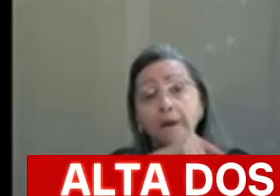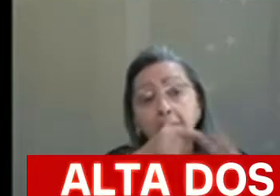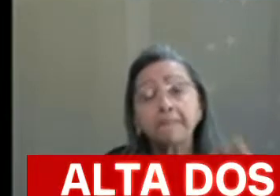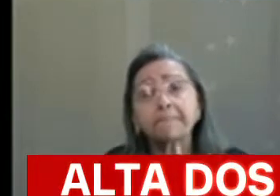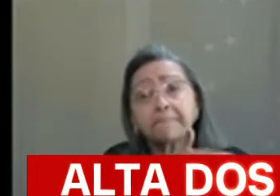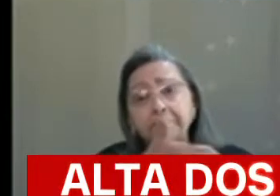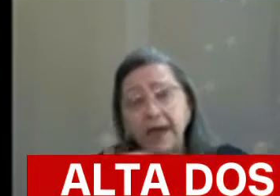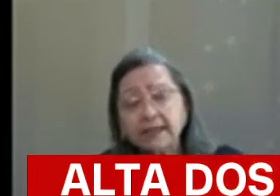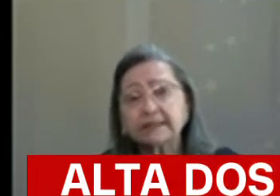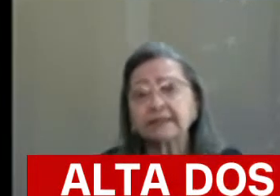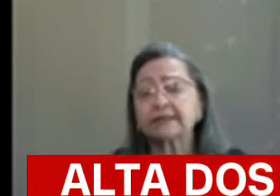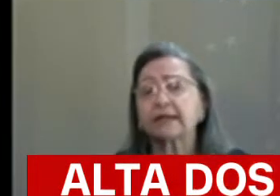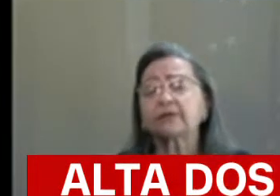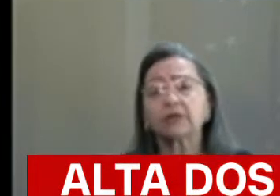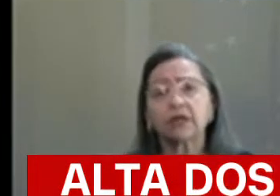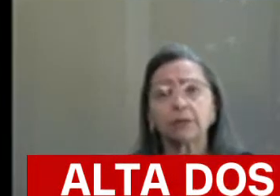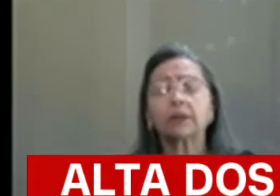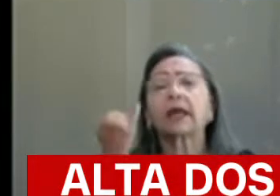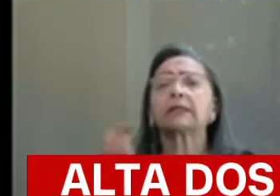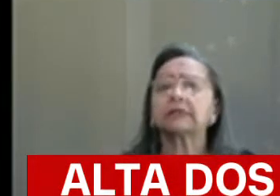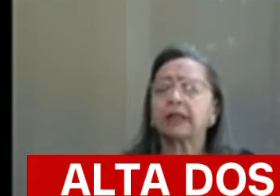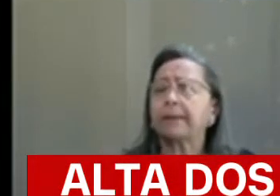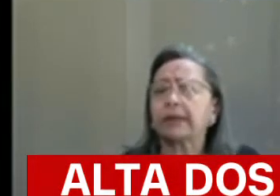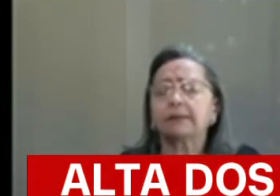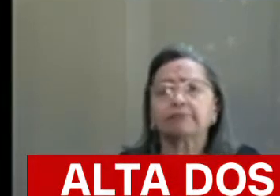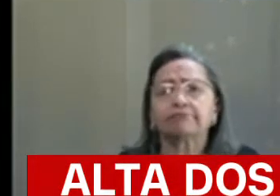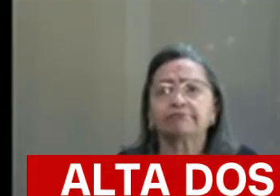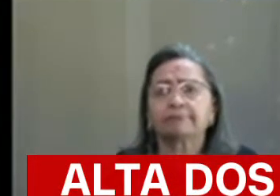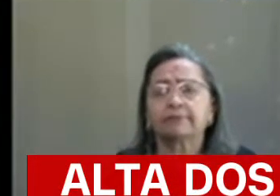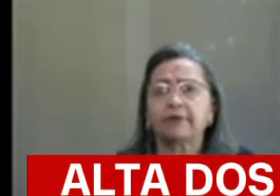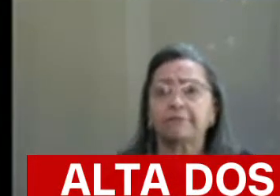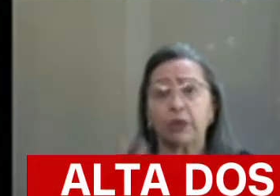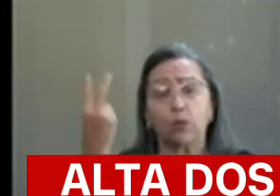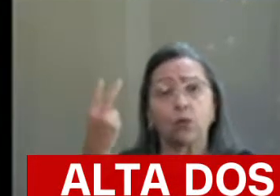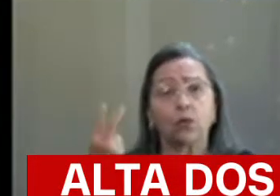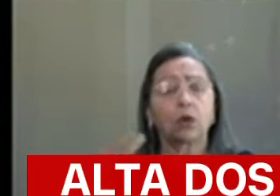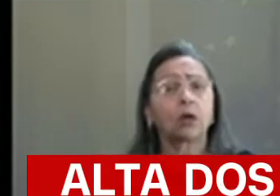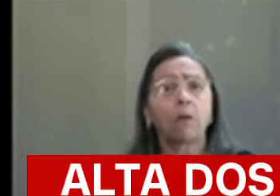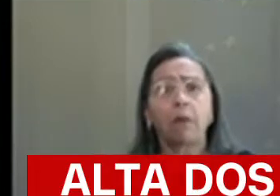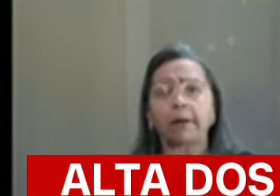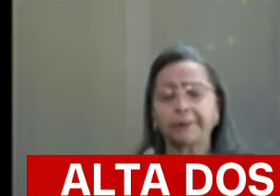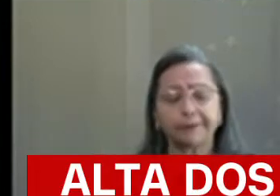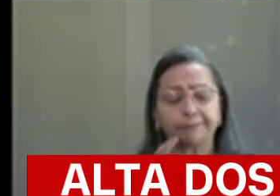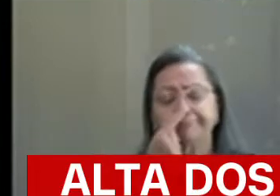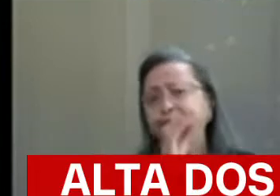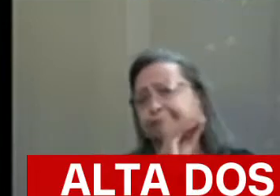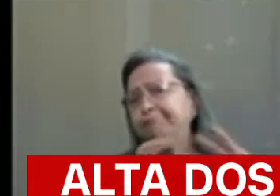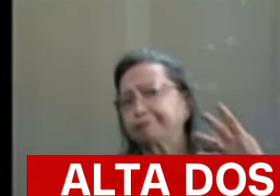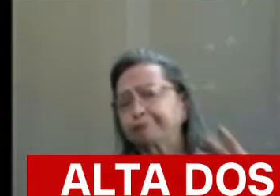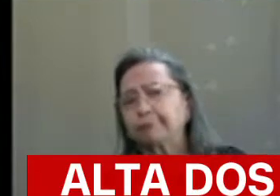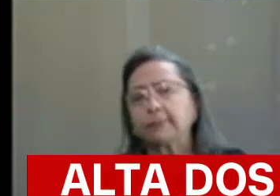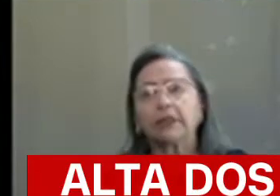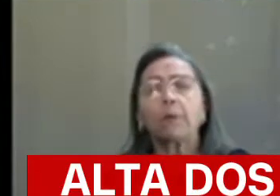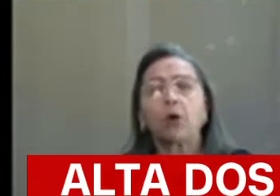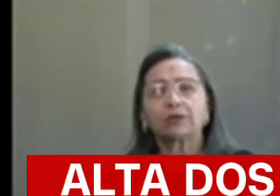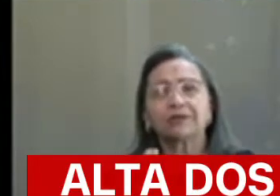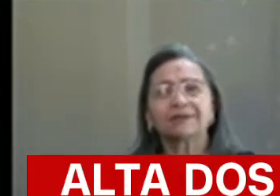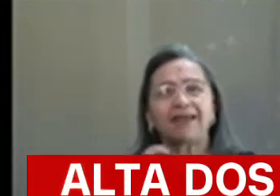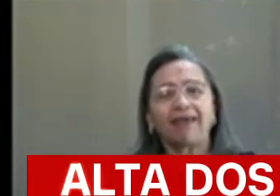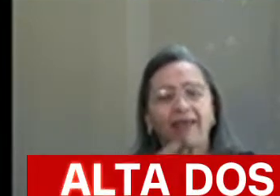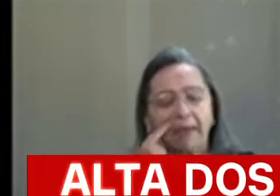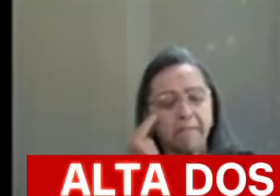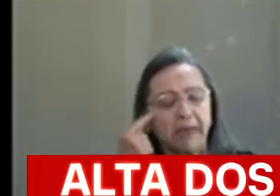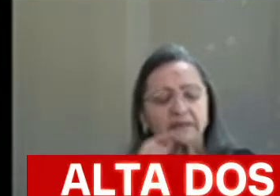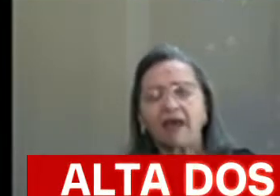serviços essenciais e indispensáveis, não podendo ser tratados como supérfluos.